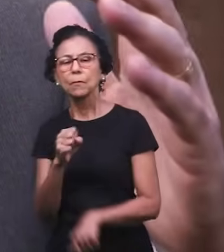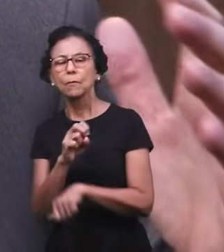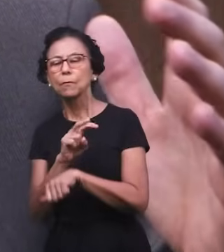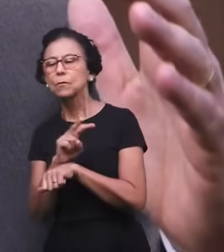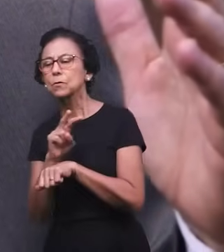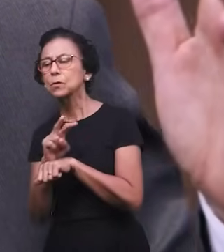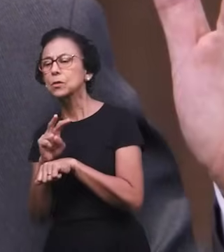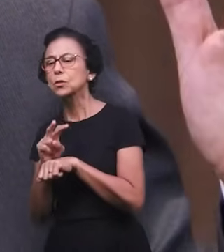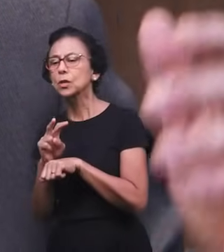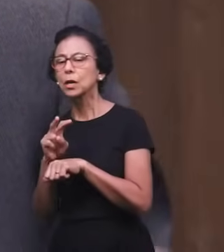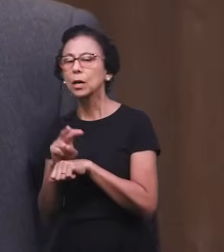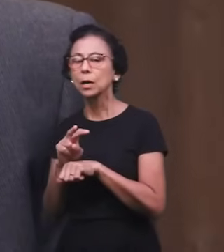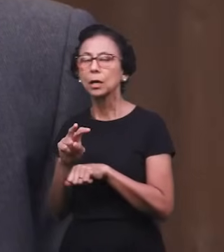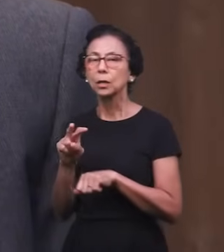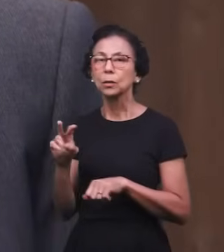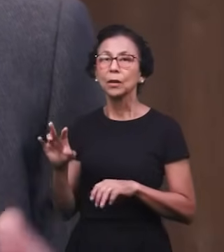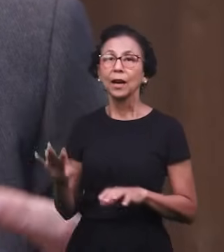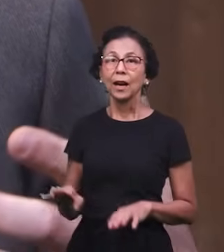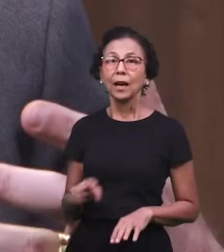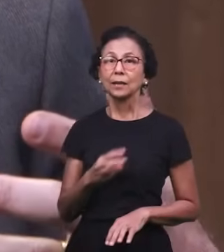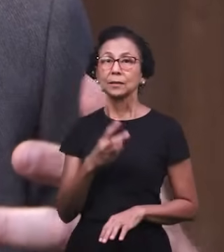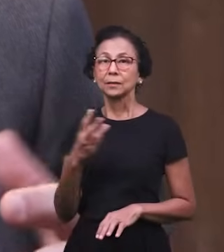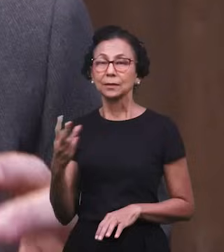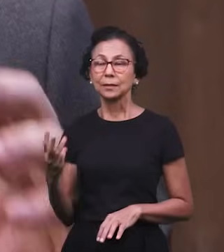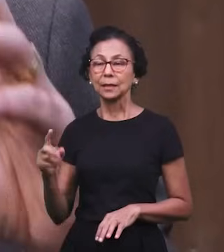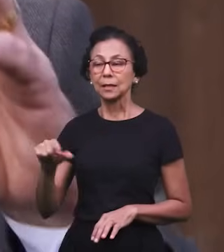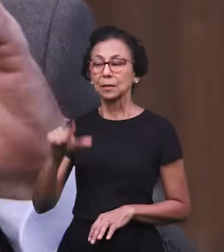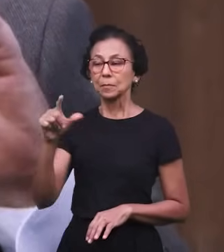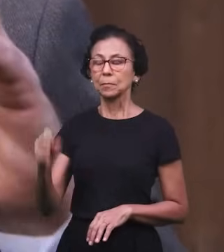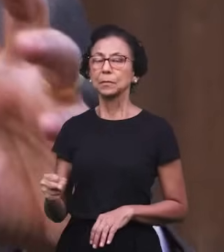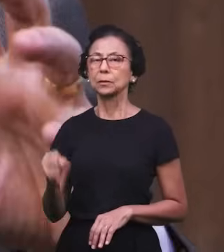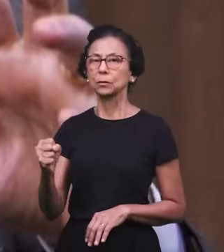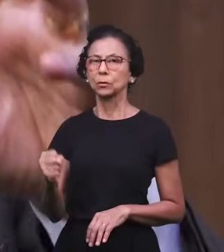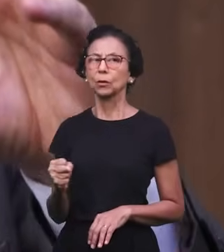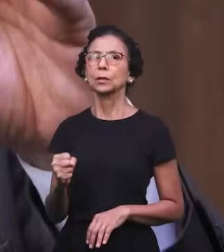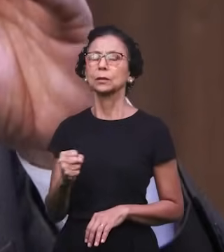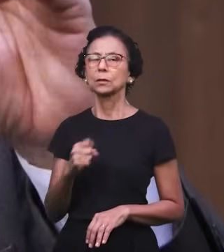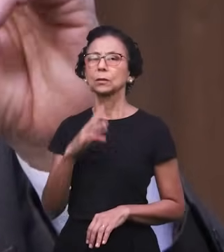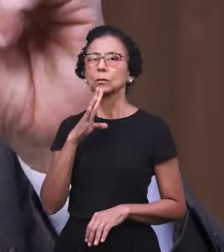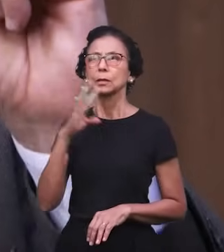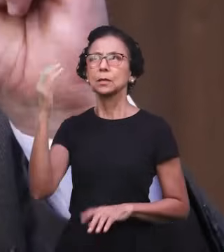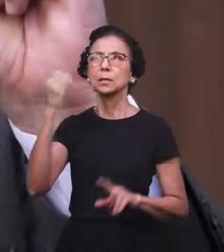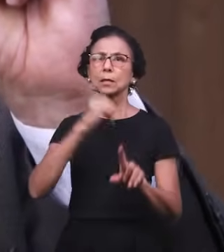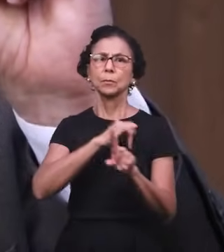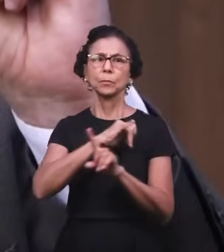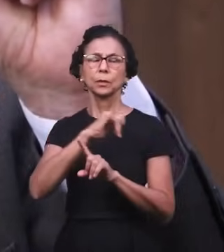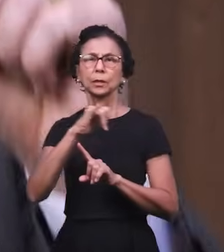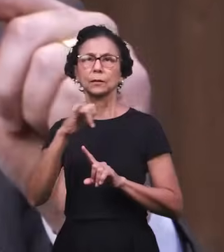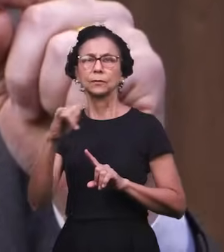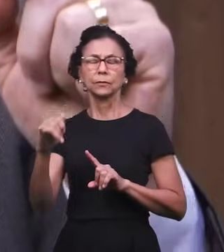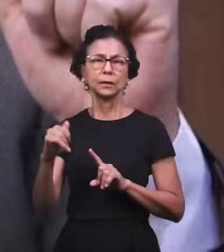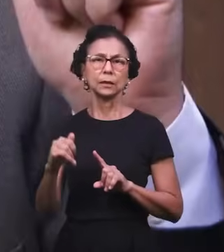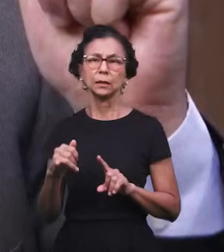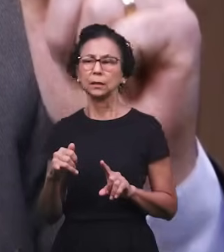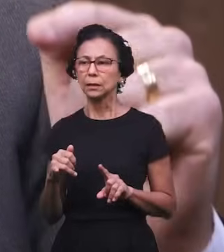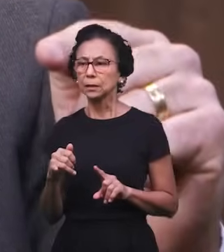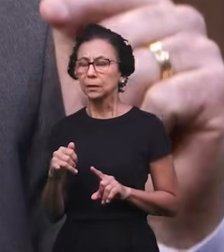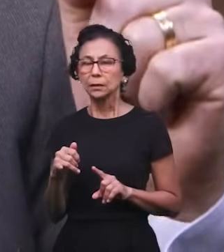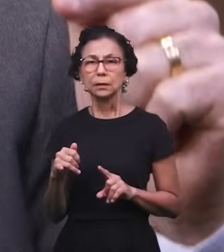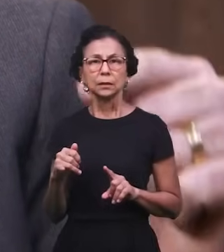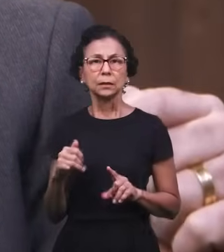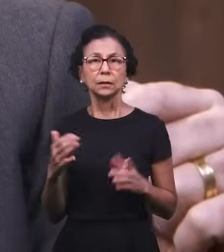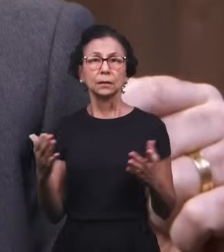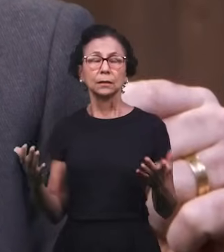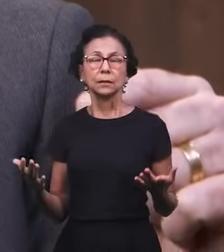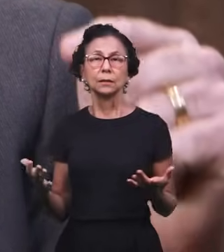que assustados com aquilo, né? E a palavra foi, né? Não precisam ficar temerosos, porque eis que vos